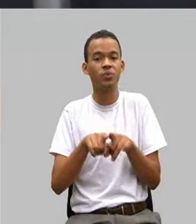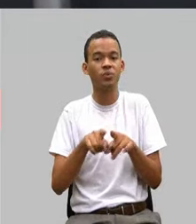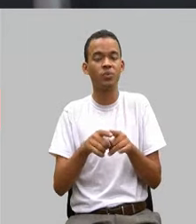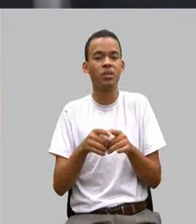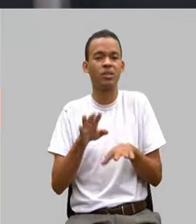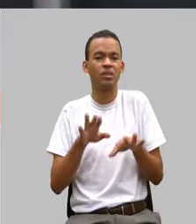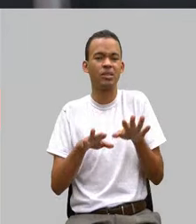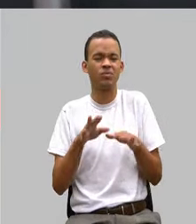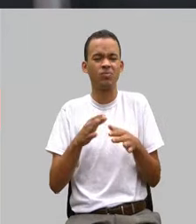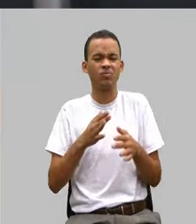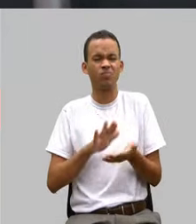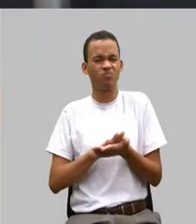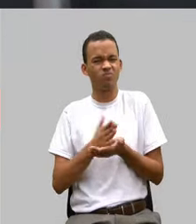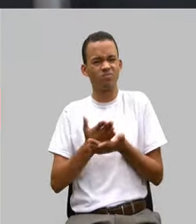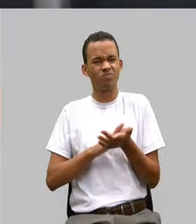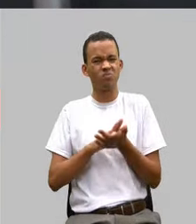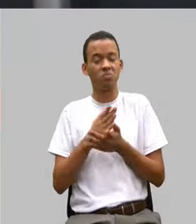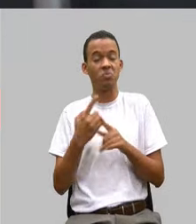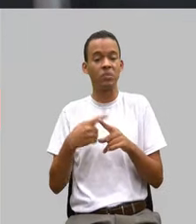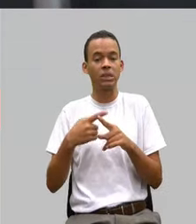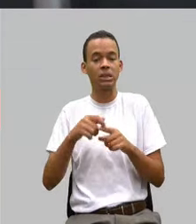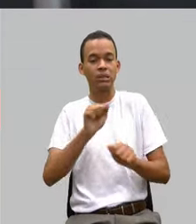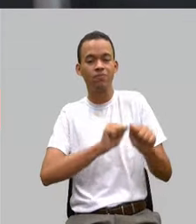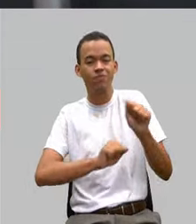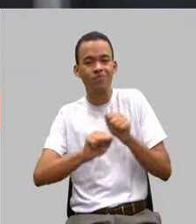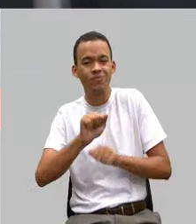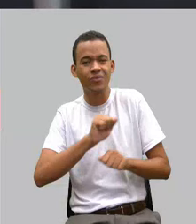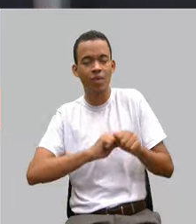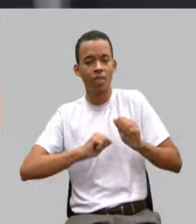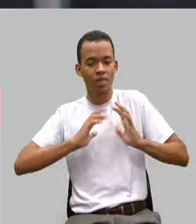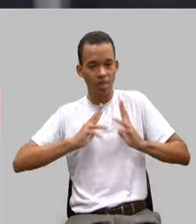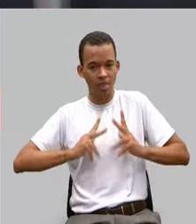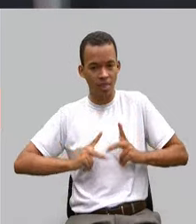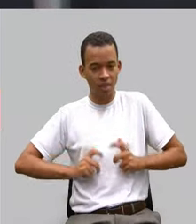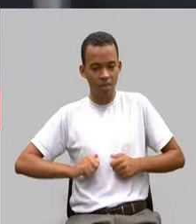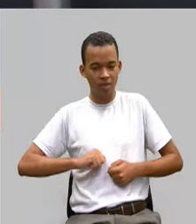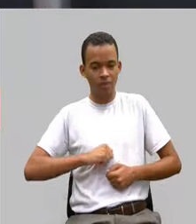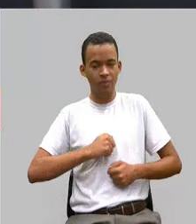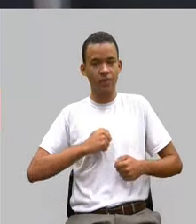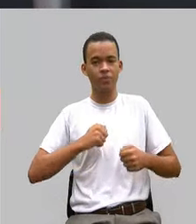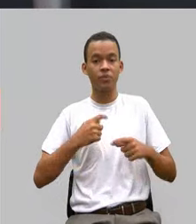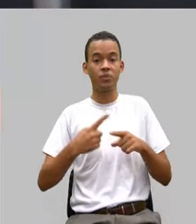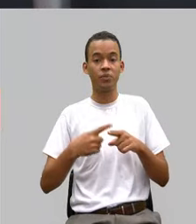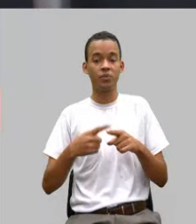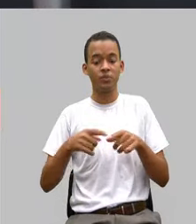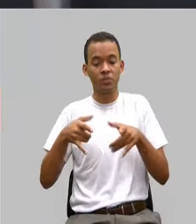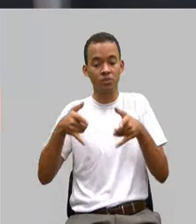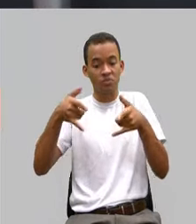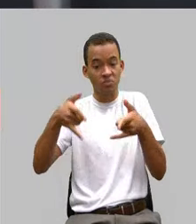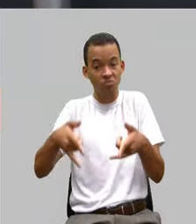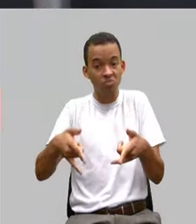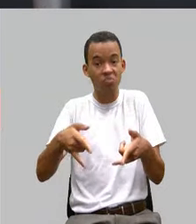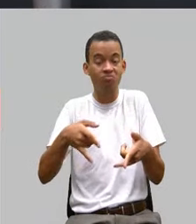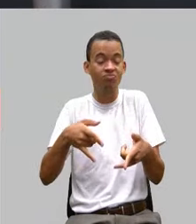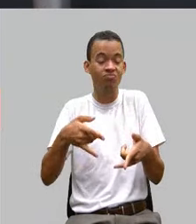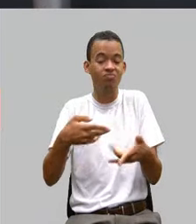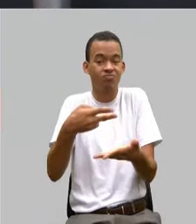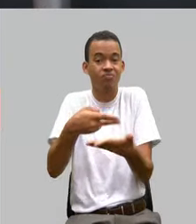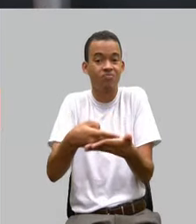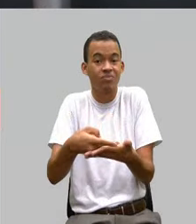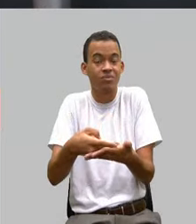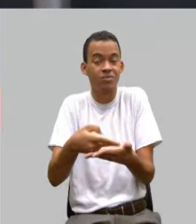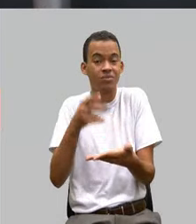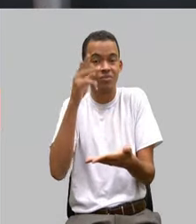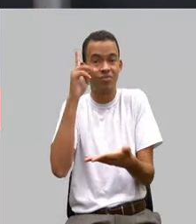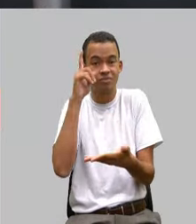haver na tarefa de higienizar um idoso no suposto conforto de um banho diário momento em que o enfermo